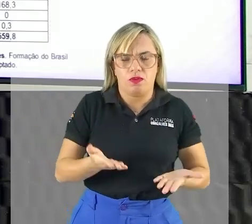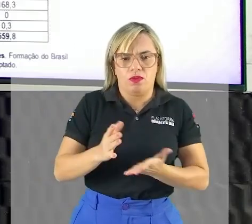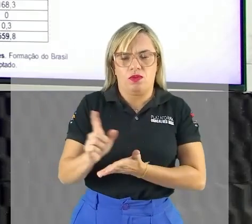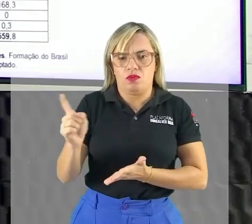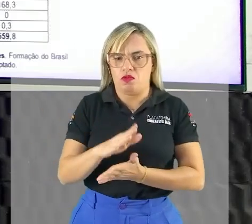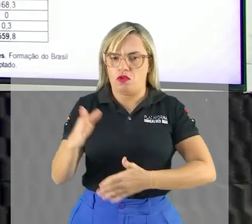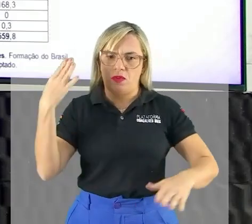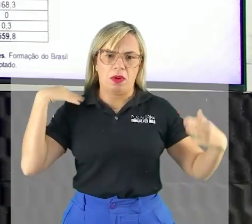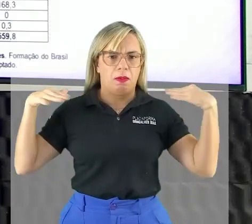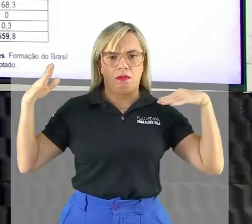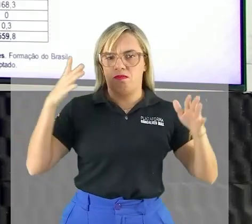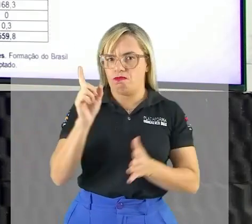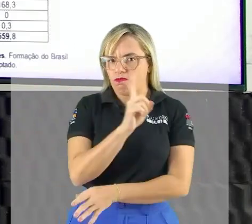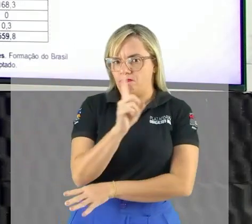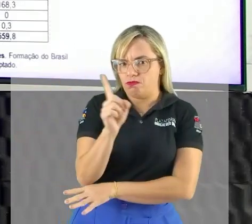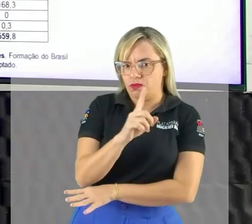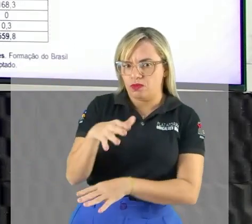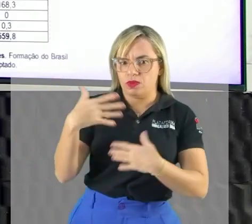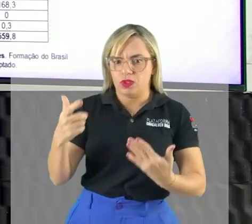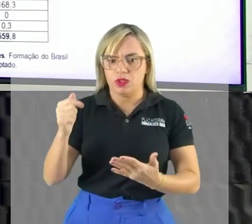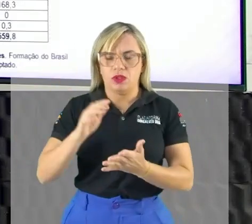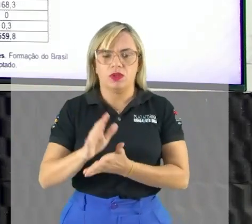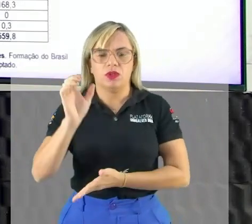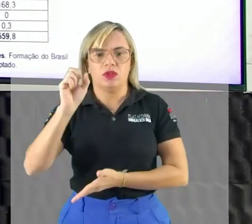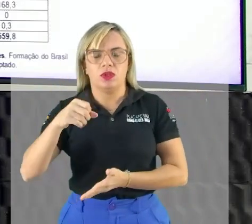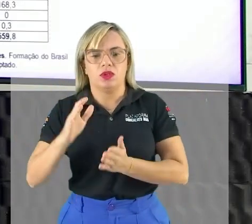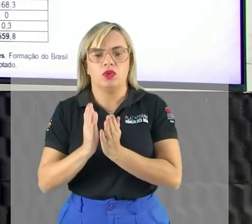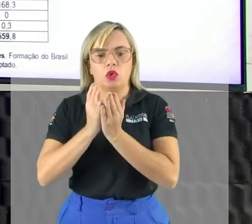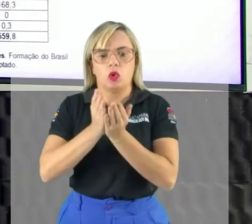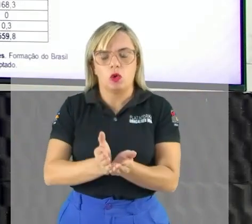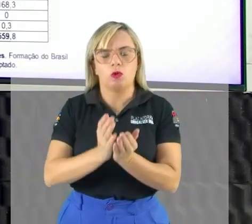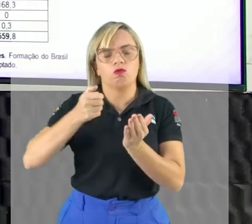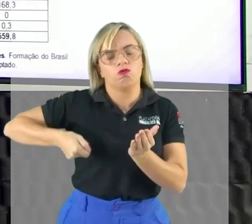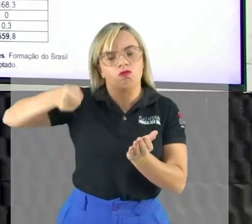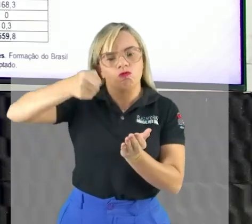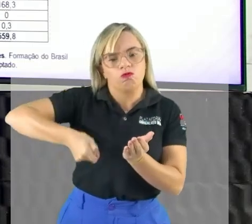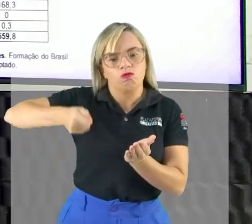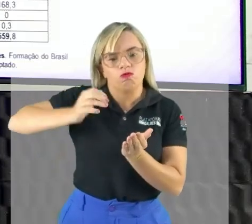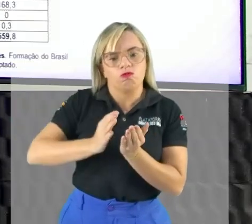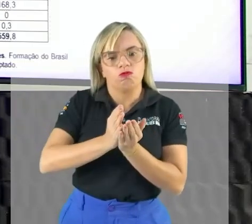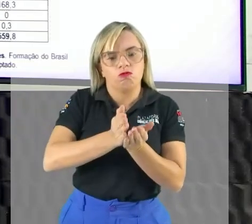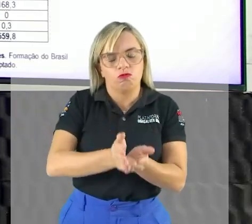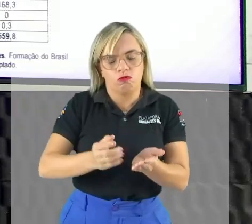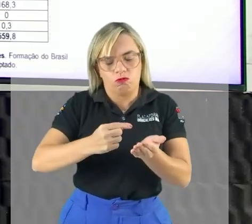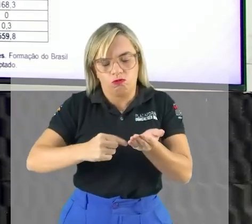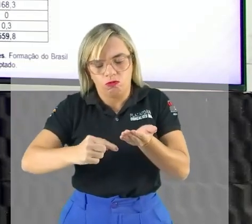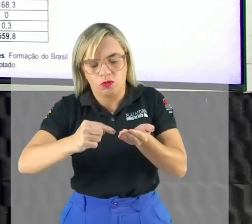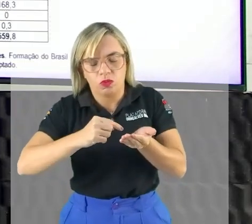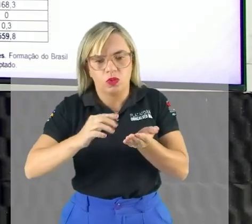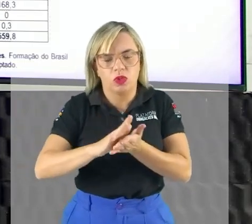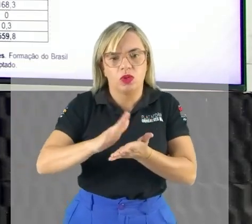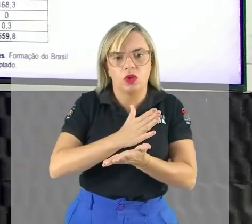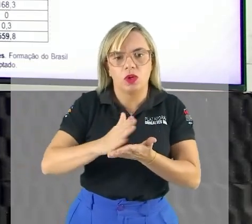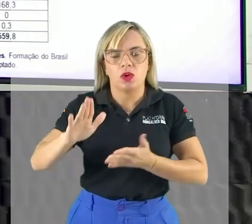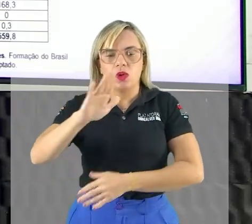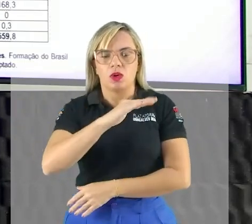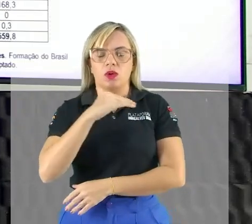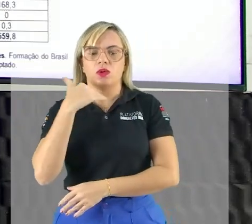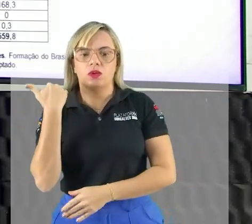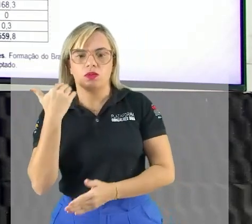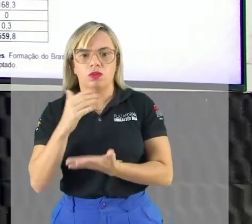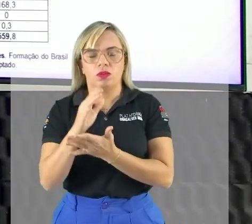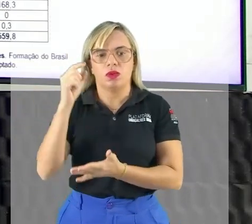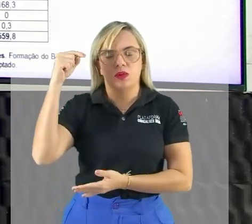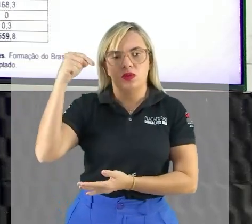foi para passeio foram colocados em um navio negreiro no fundo desse navio alguns morriam no